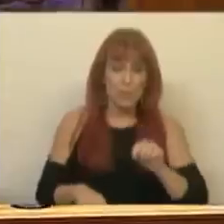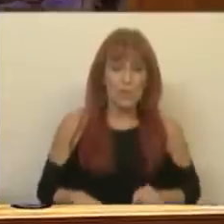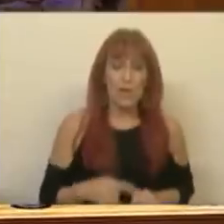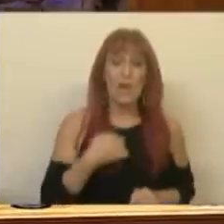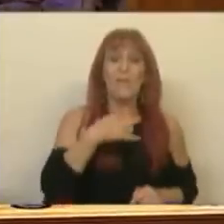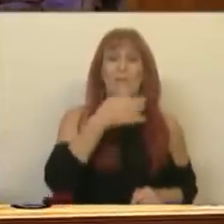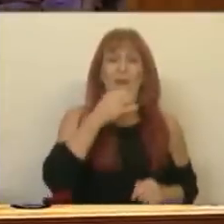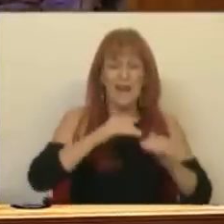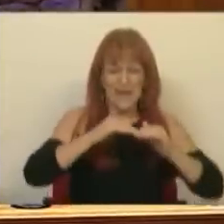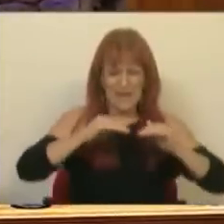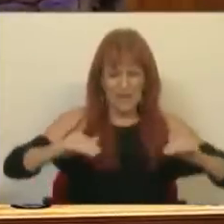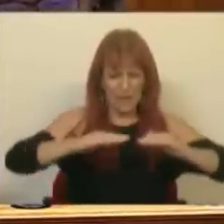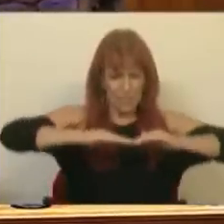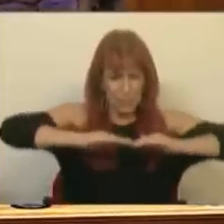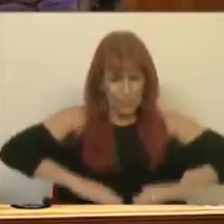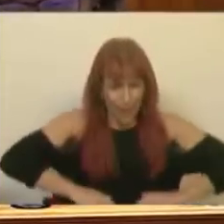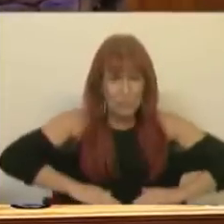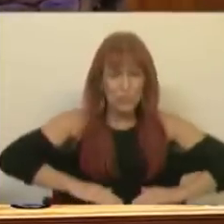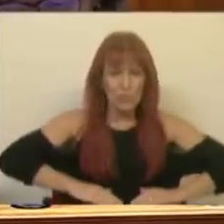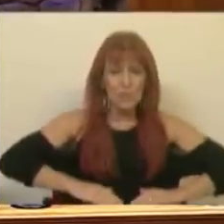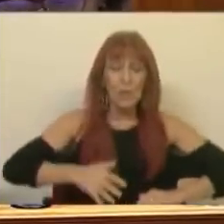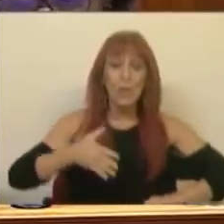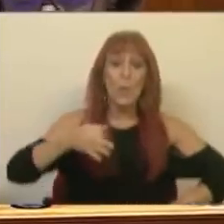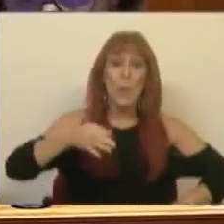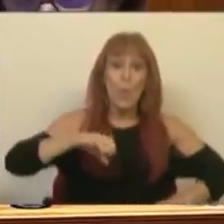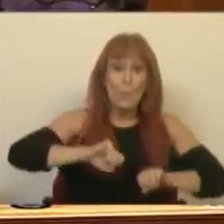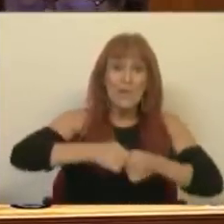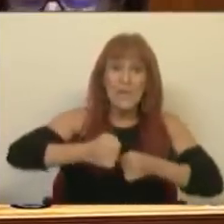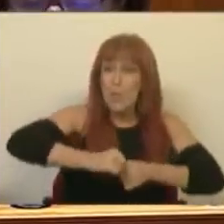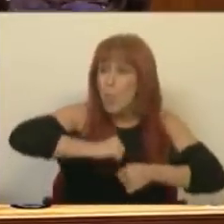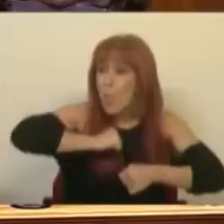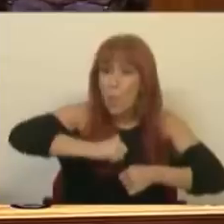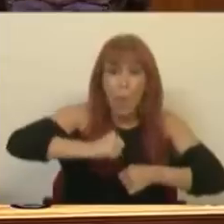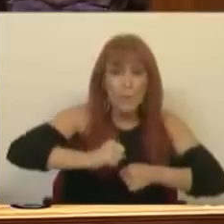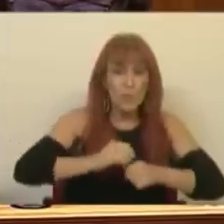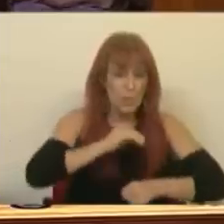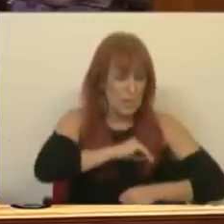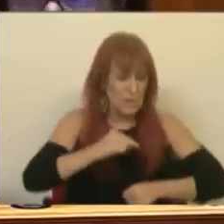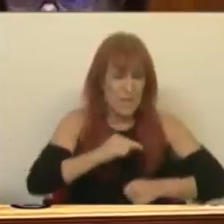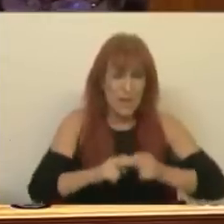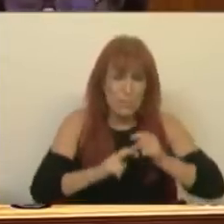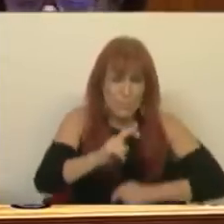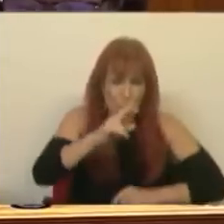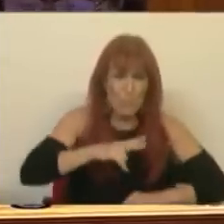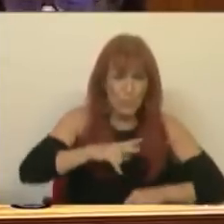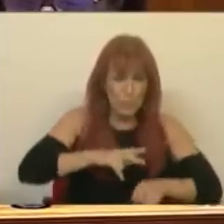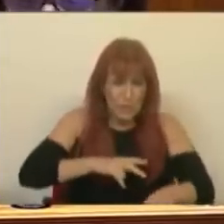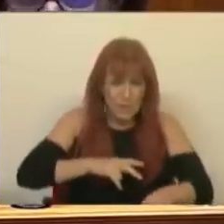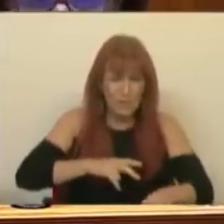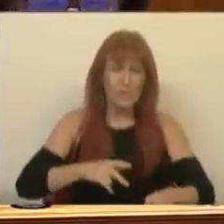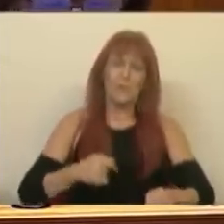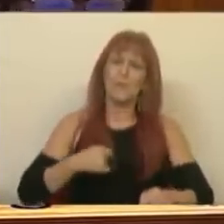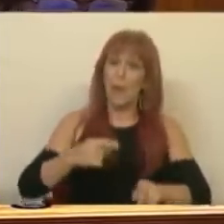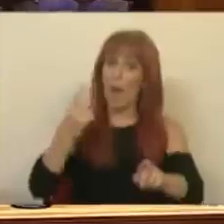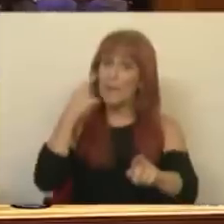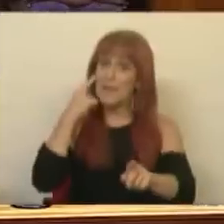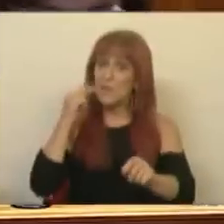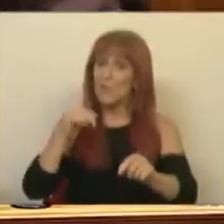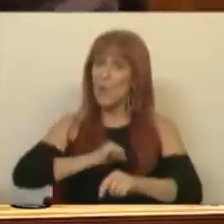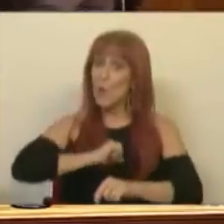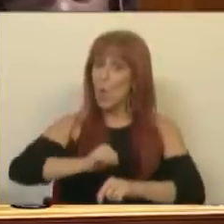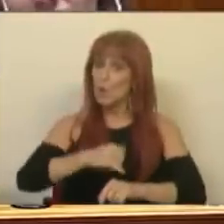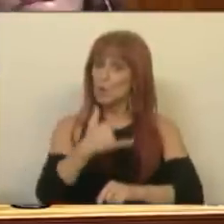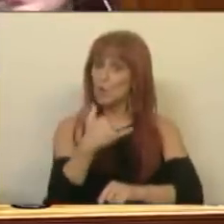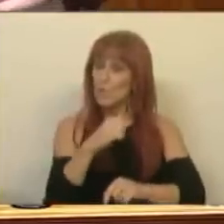falem nivelar por baixo o partido que foi contra o aumento do salário mínimo nacional e atenção foi contra